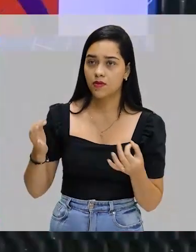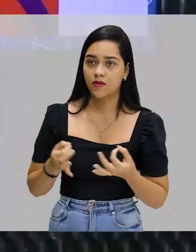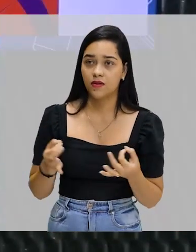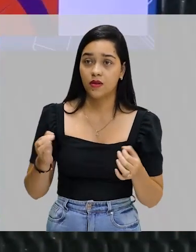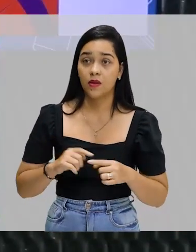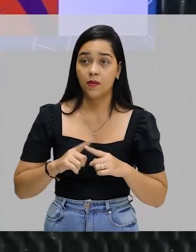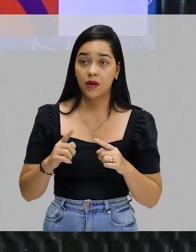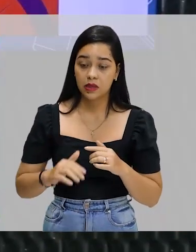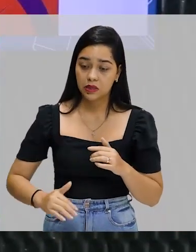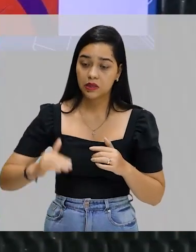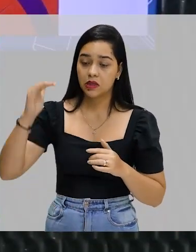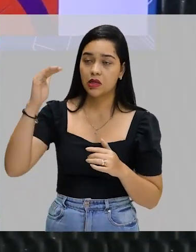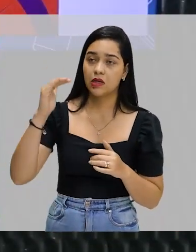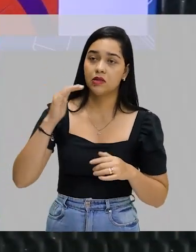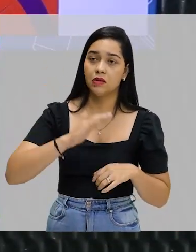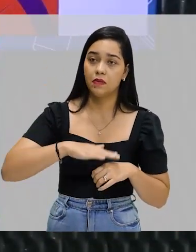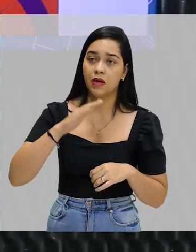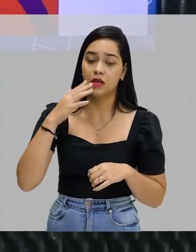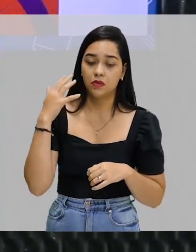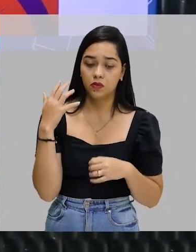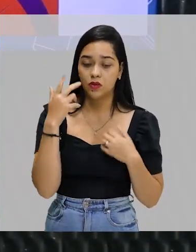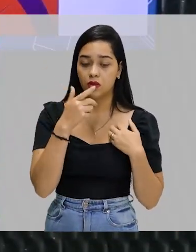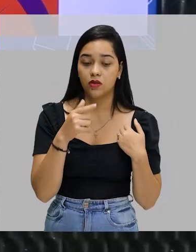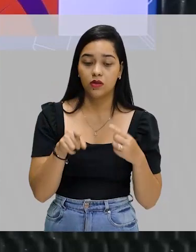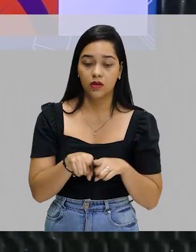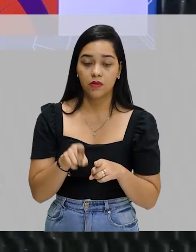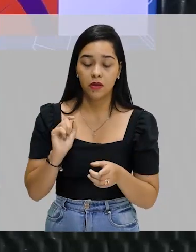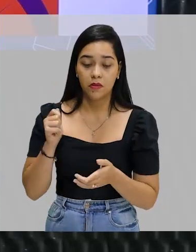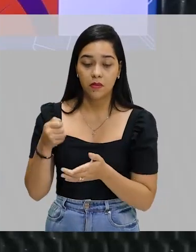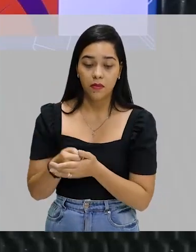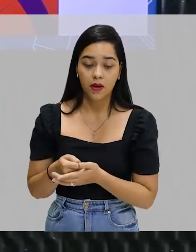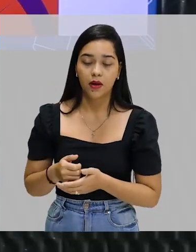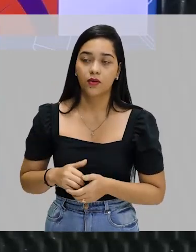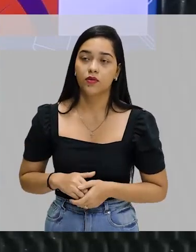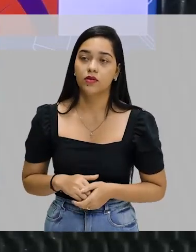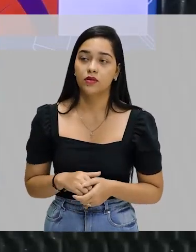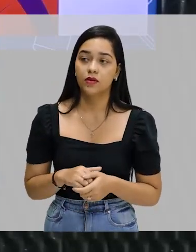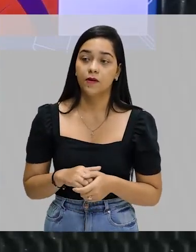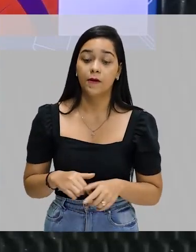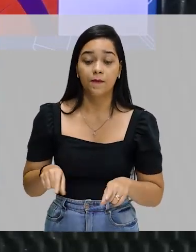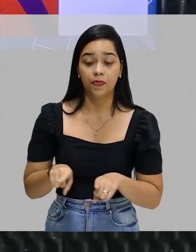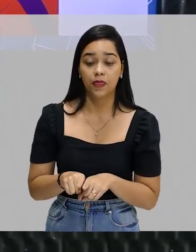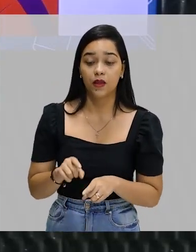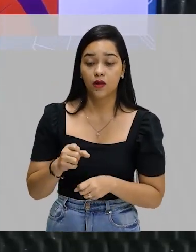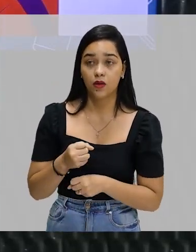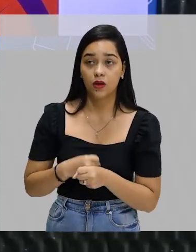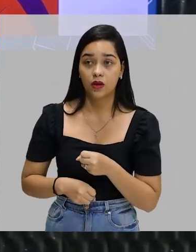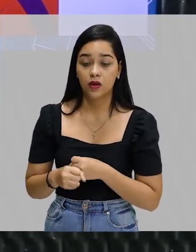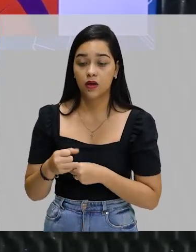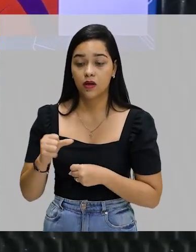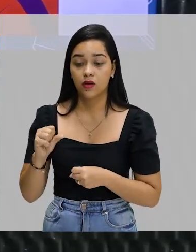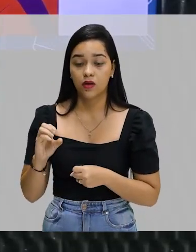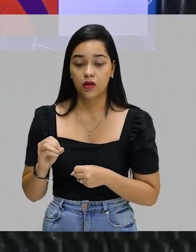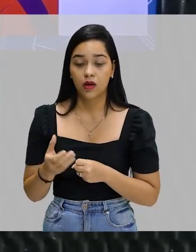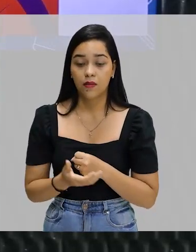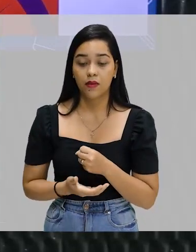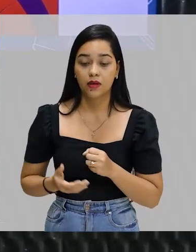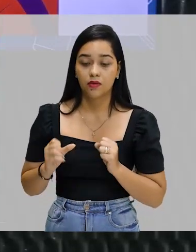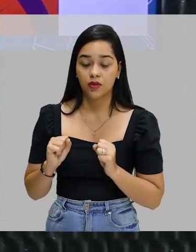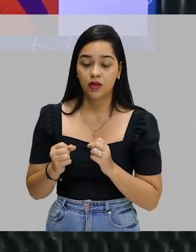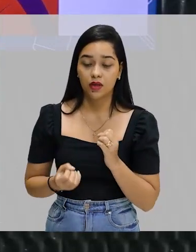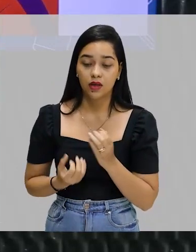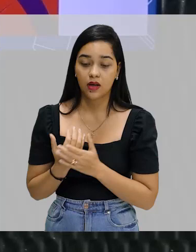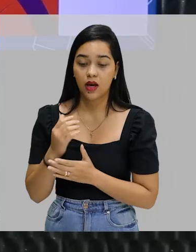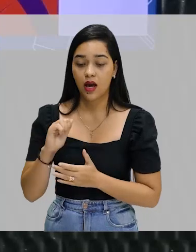Mesmo assim, ele cresce, se torna um dos atores mais bonitos e mais bem pagos de Hollywood. Bom, ele foi, nos anos 80, a base para a criação